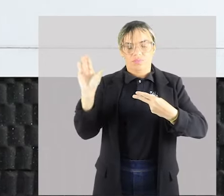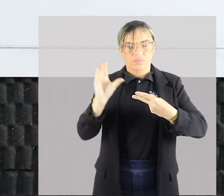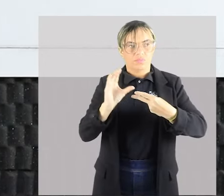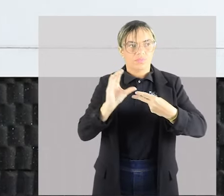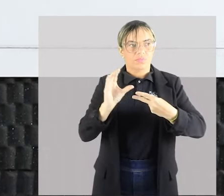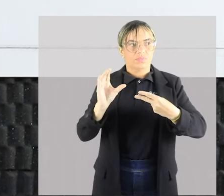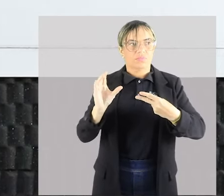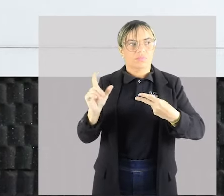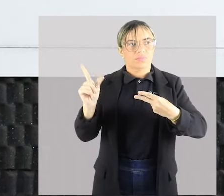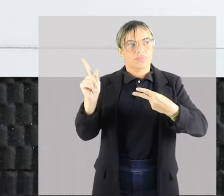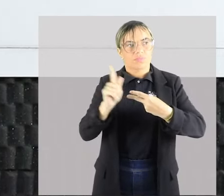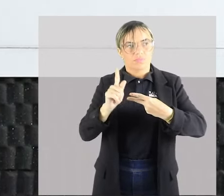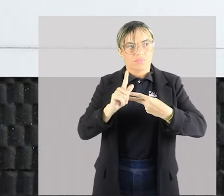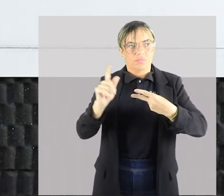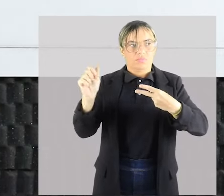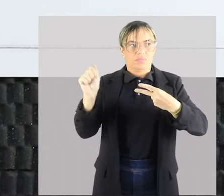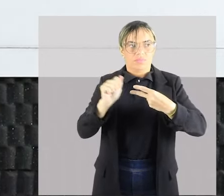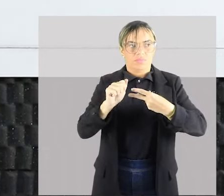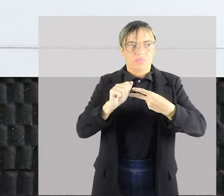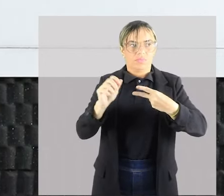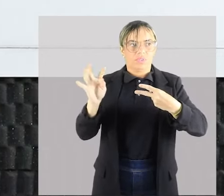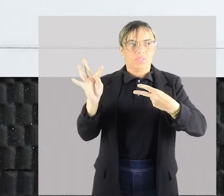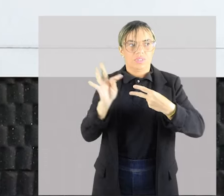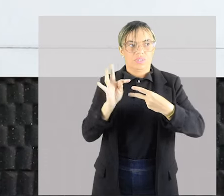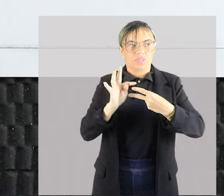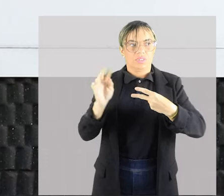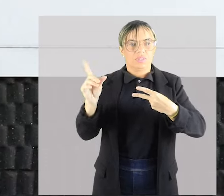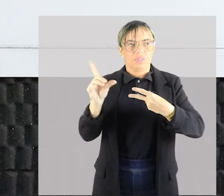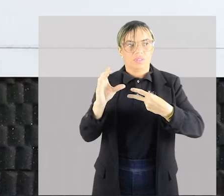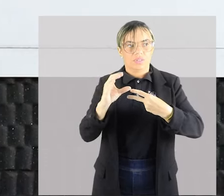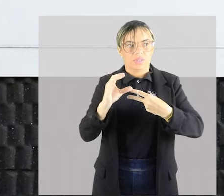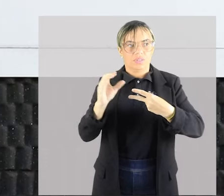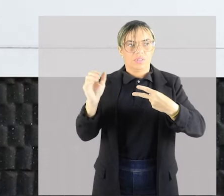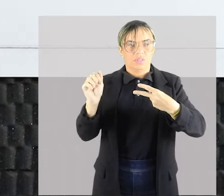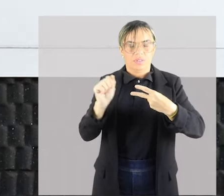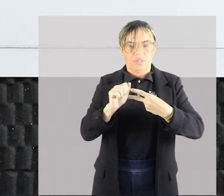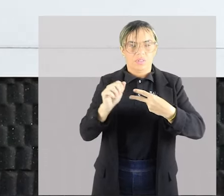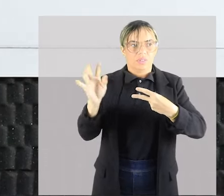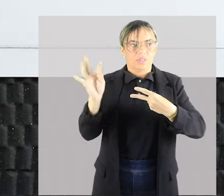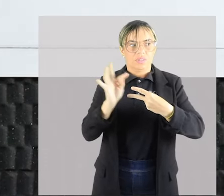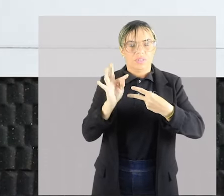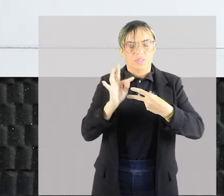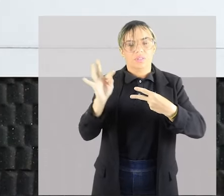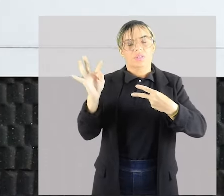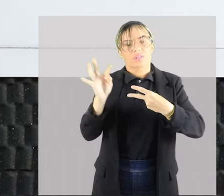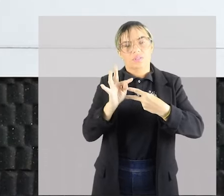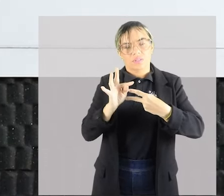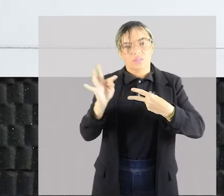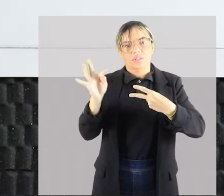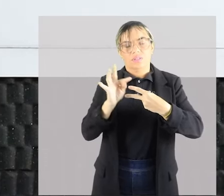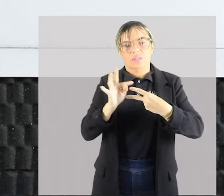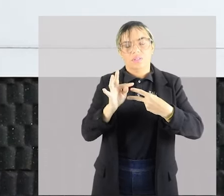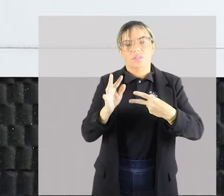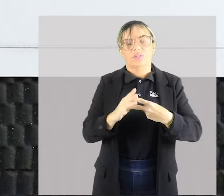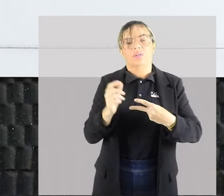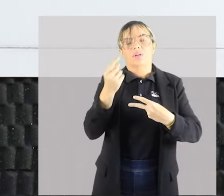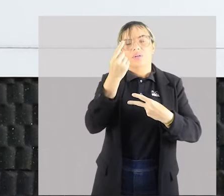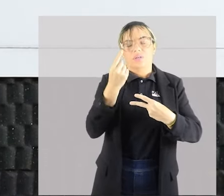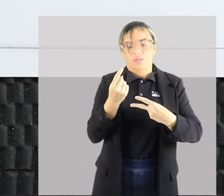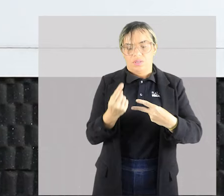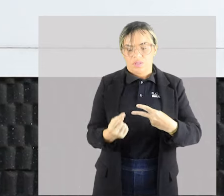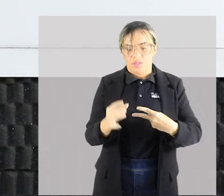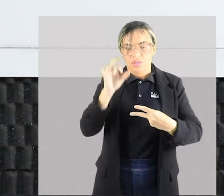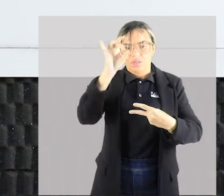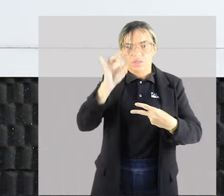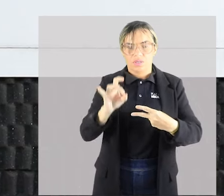ó c g a t c a ttt cada uma né dessas letras significa uma